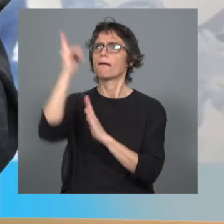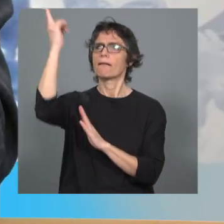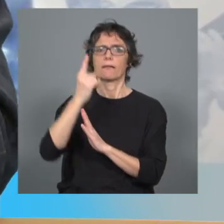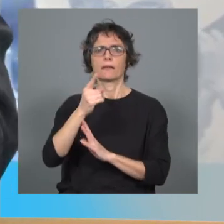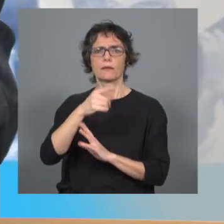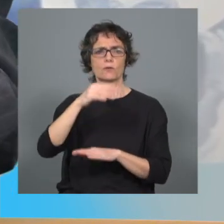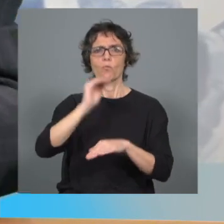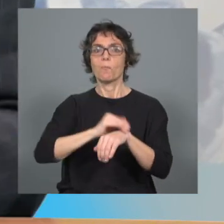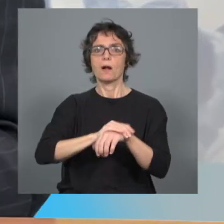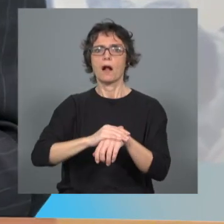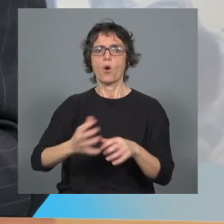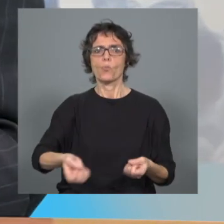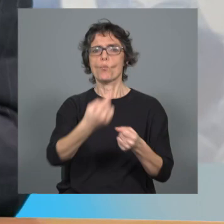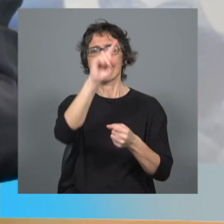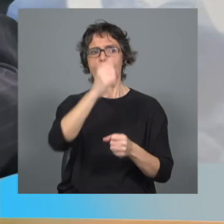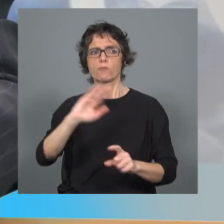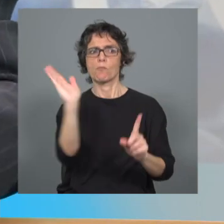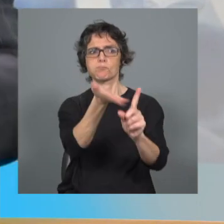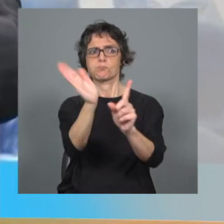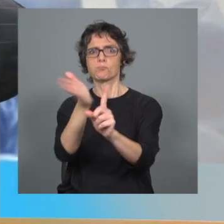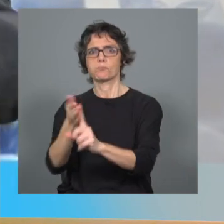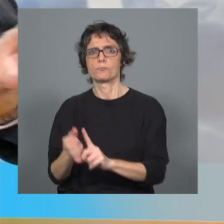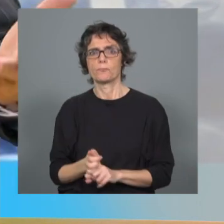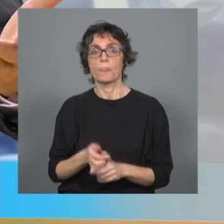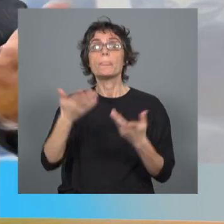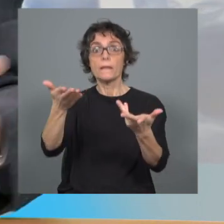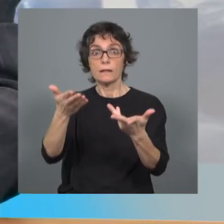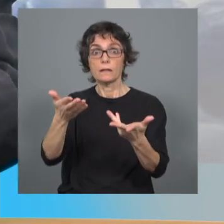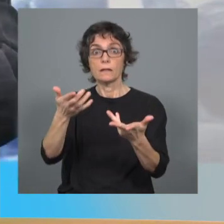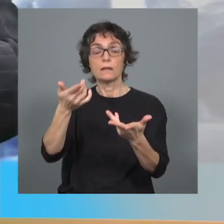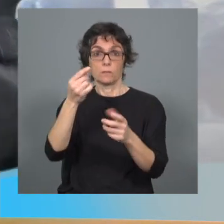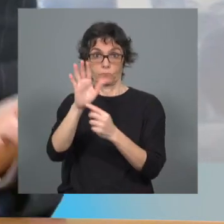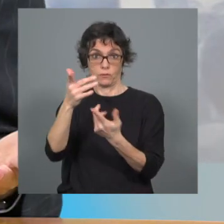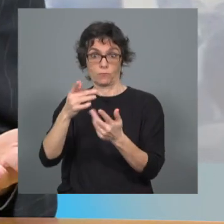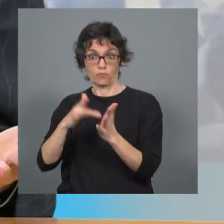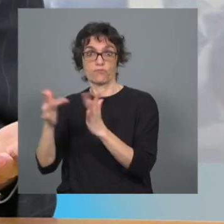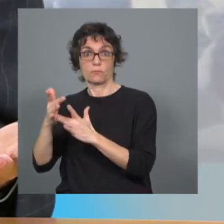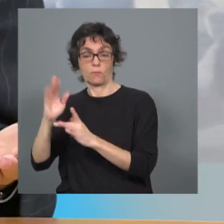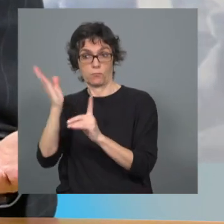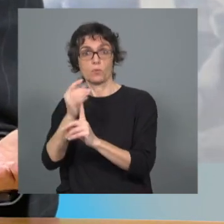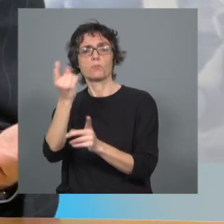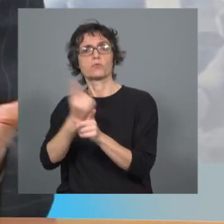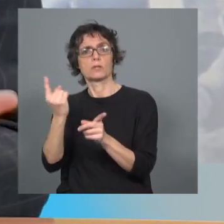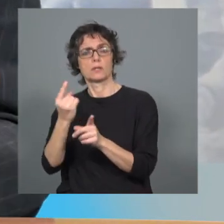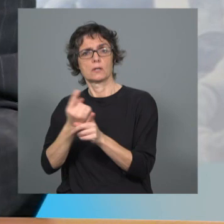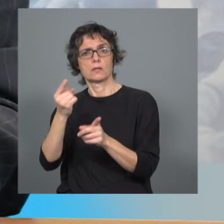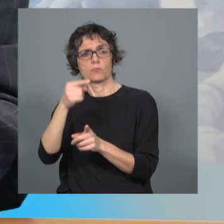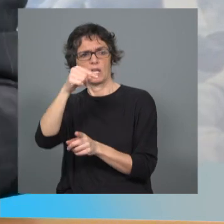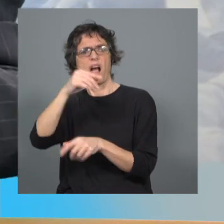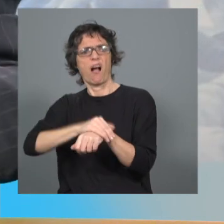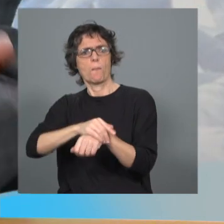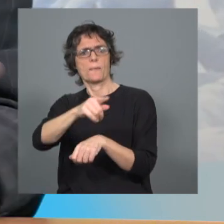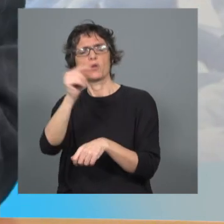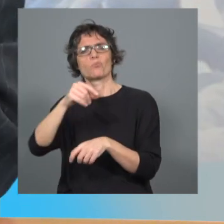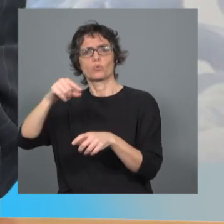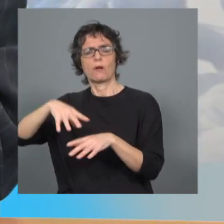pecadores. E é nesse contexto que Jesus é condenado. Ele é pecador porque quer destruir o templo, faz filho de Deus e é contra